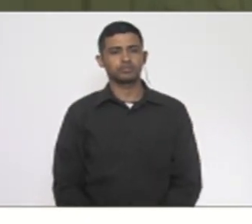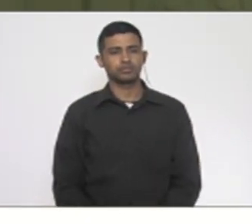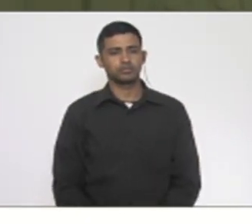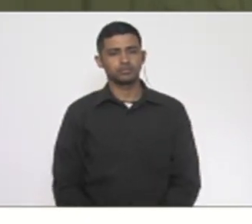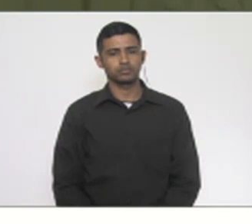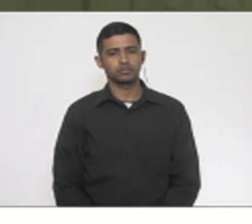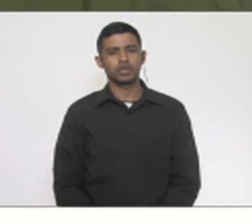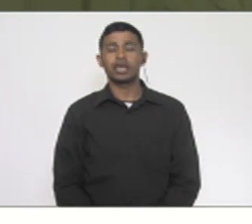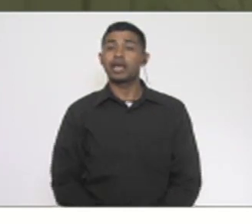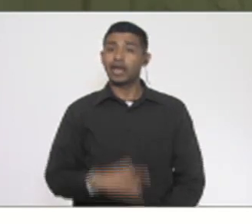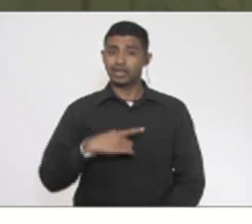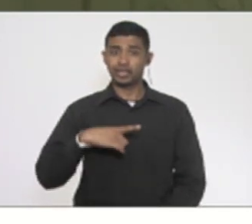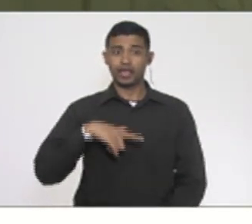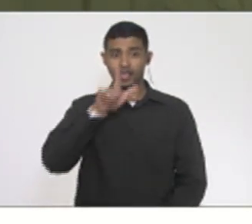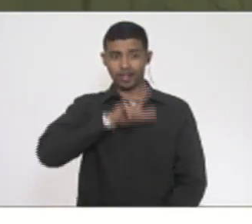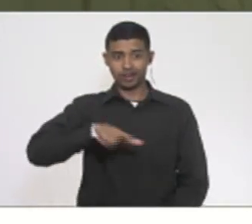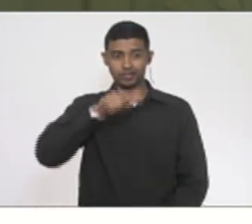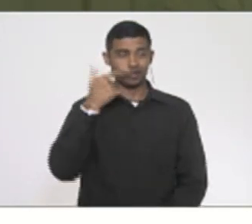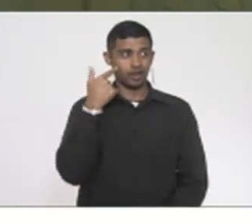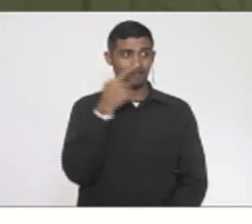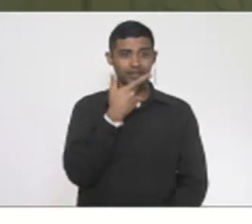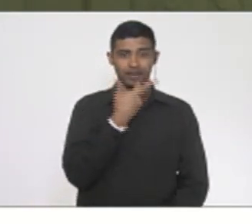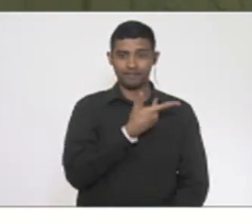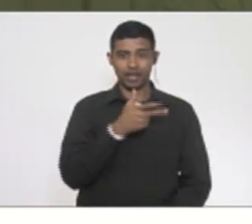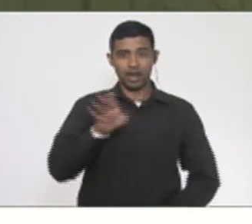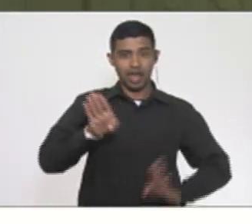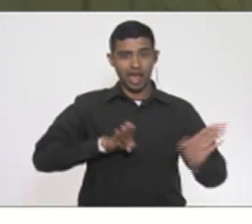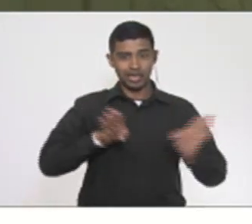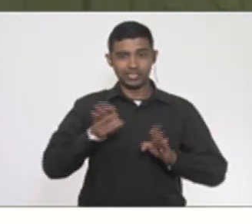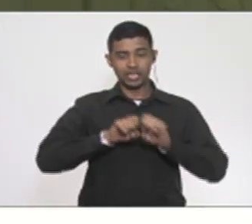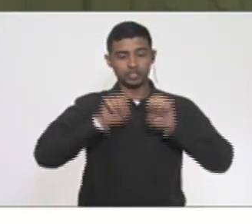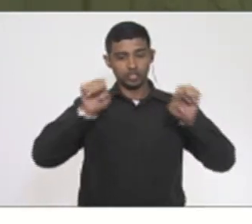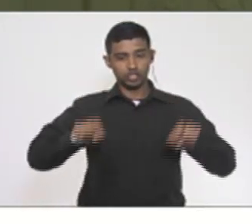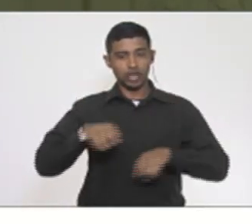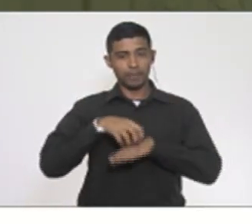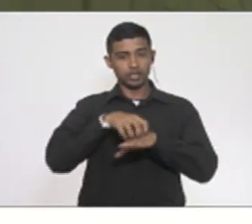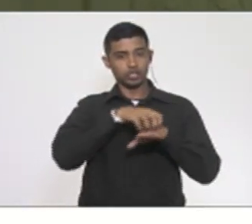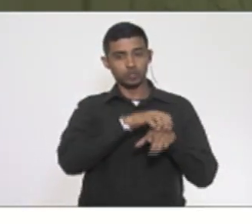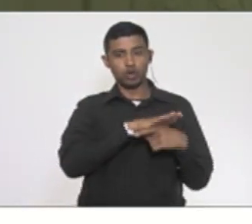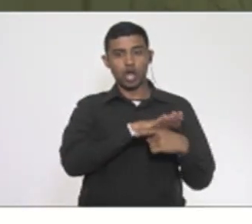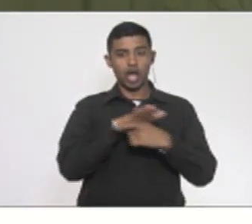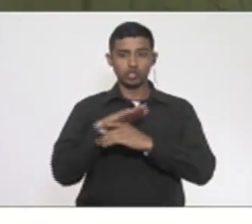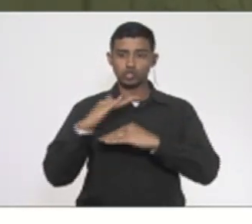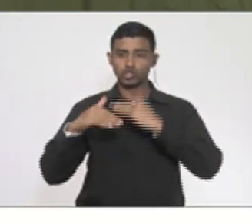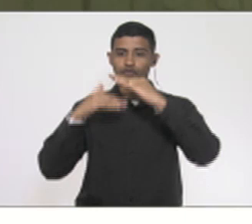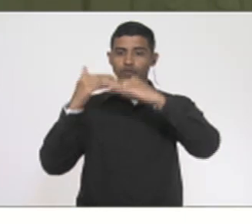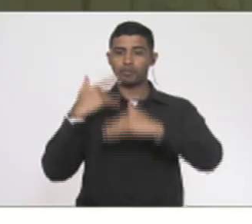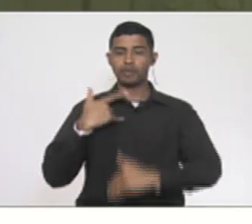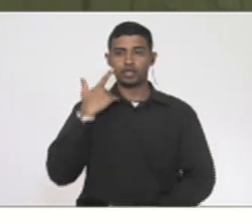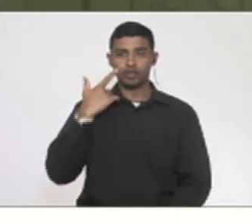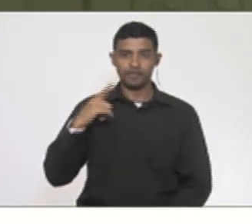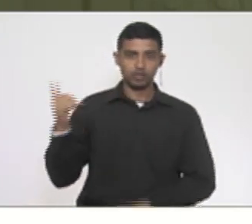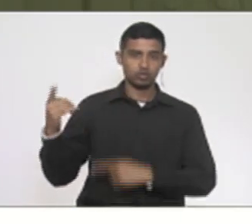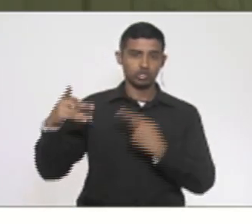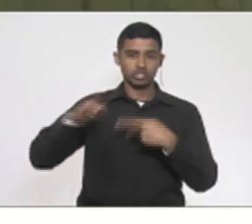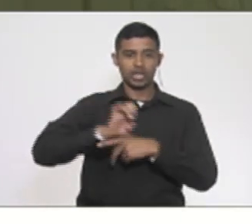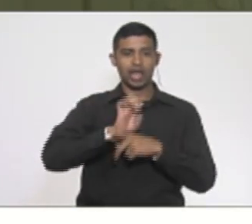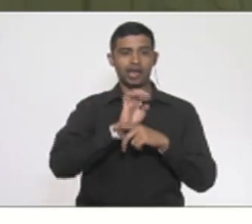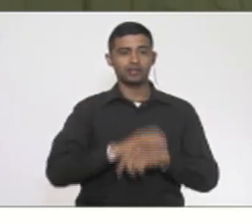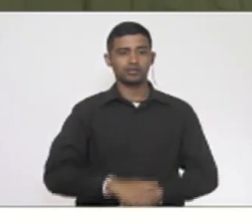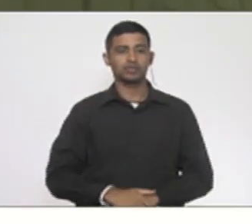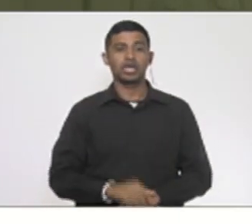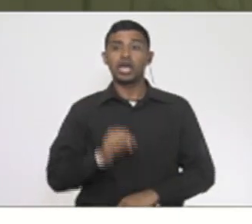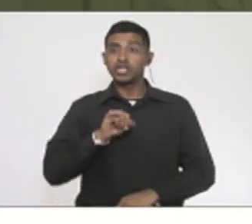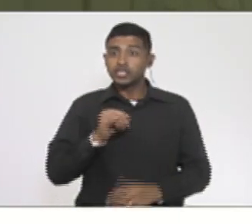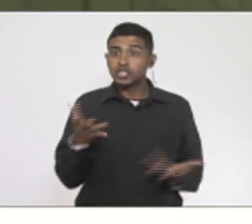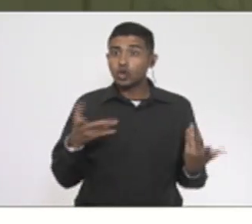na literatura aí que o acesso ao sistema de transporte é pré-condição para o desenvolvimento de um mercado concorrencial de gás natural. Hoje, esse acesso não